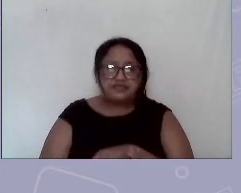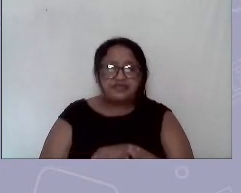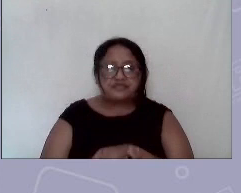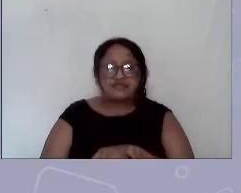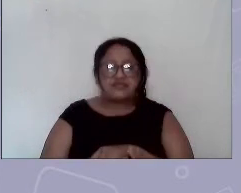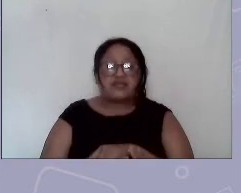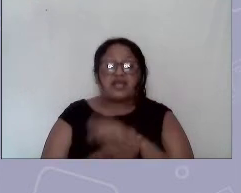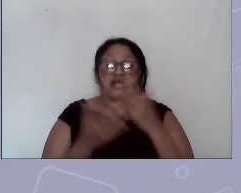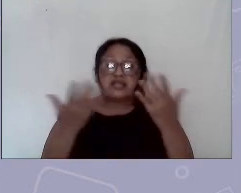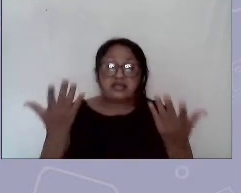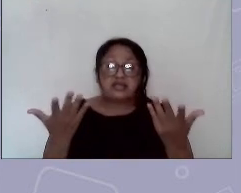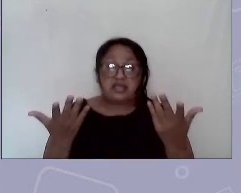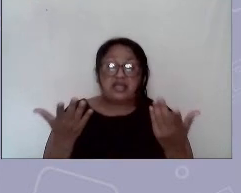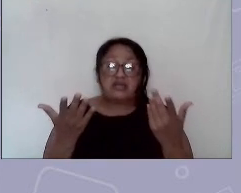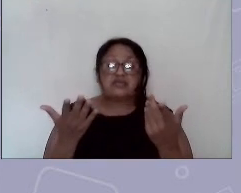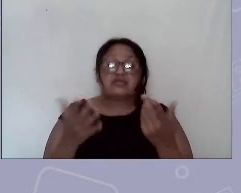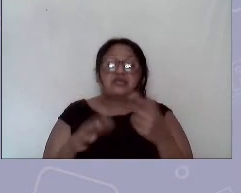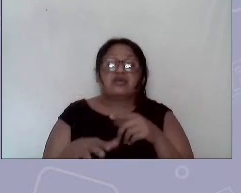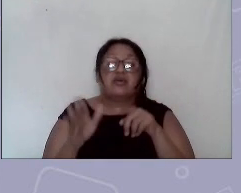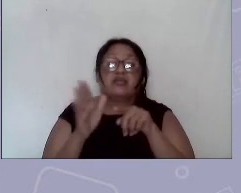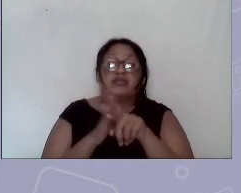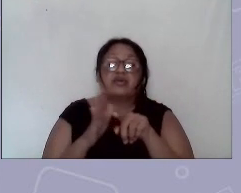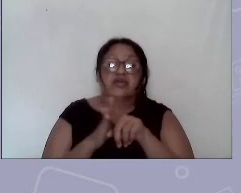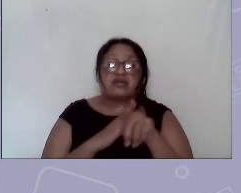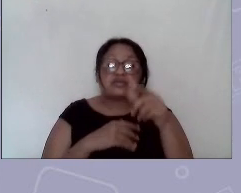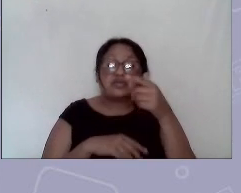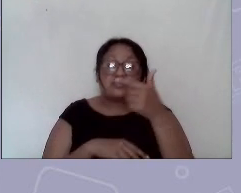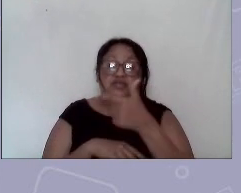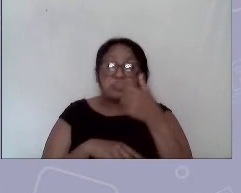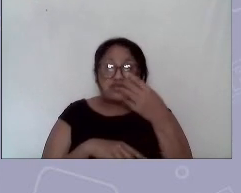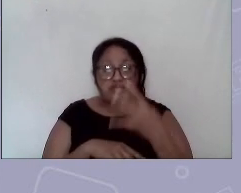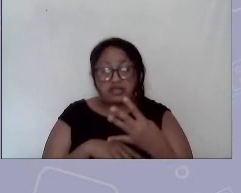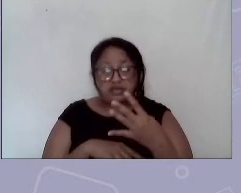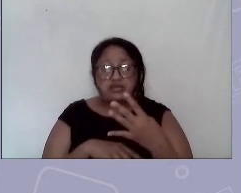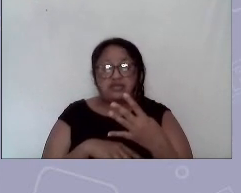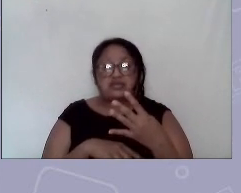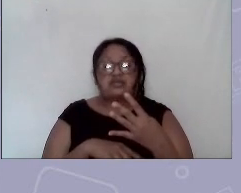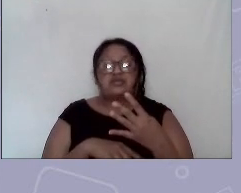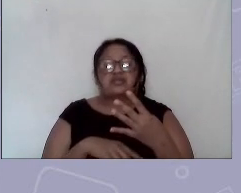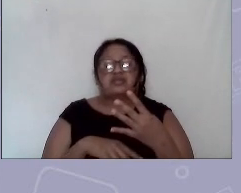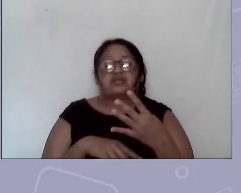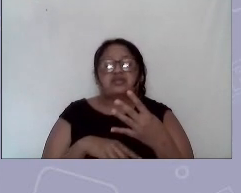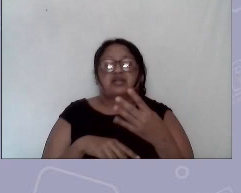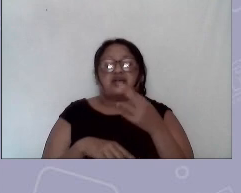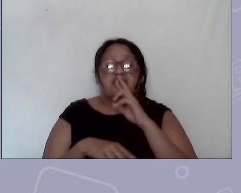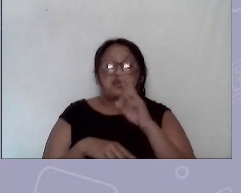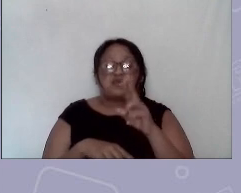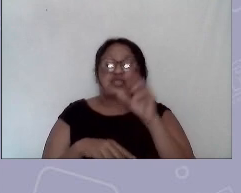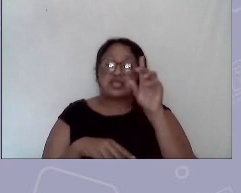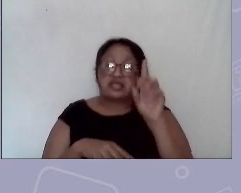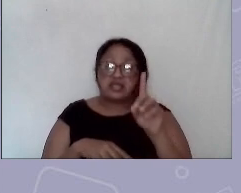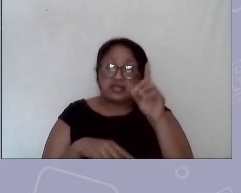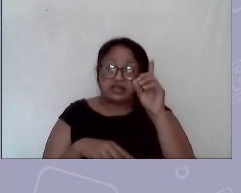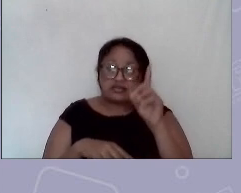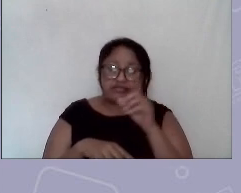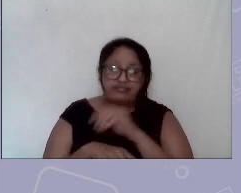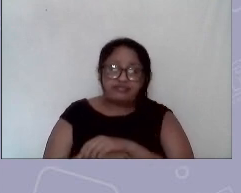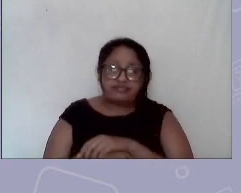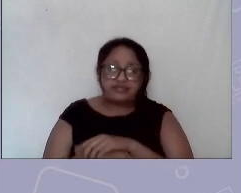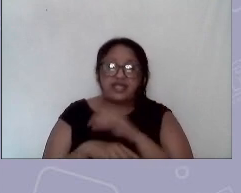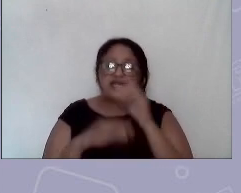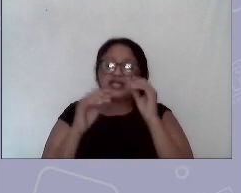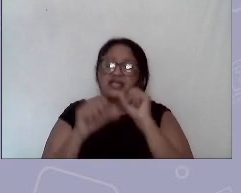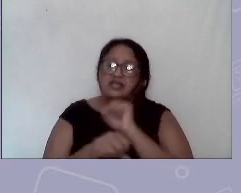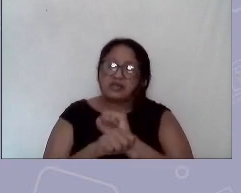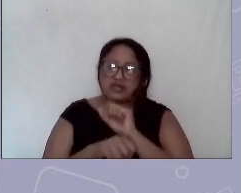então questão 24 do simulado a resposta é a letra D e Dado espero que você tenha acertado se não você